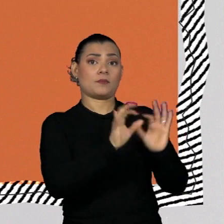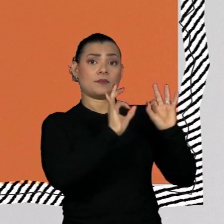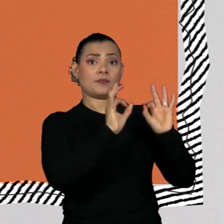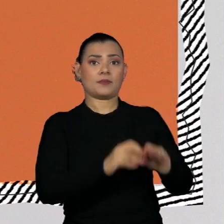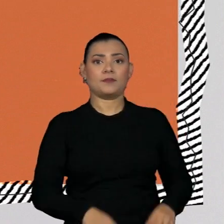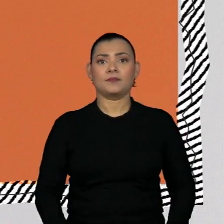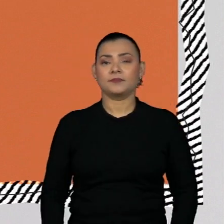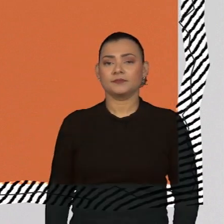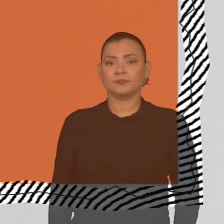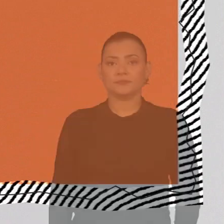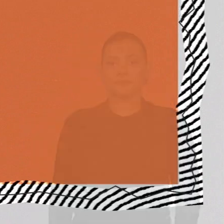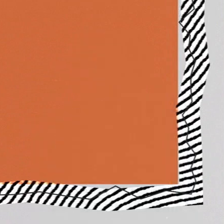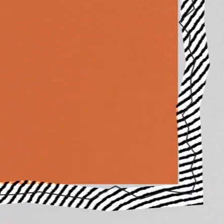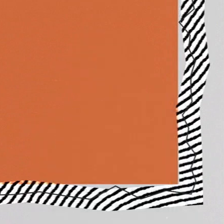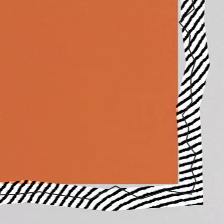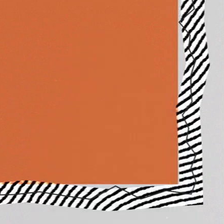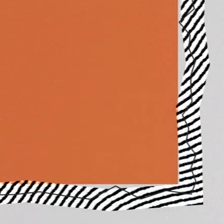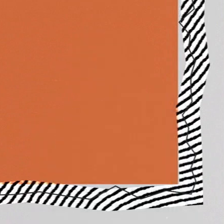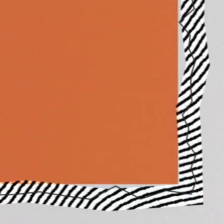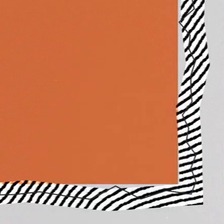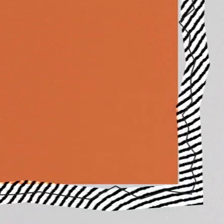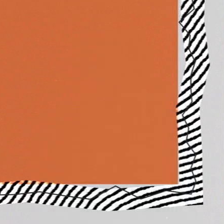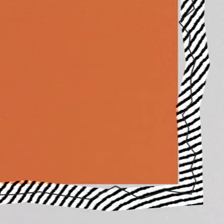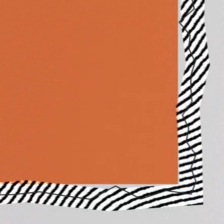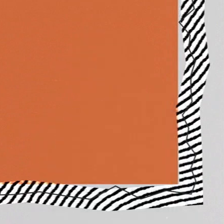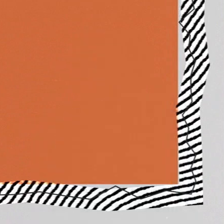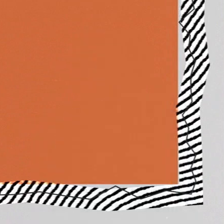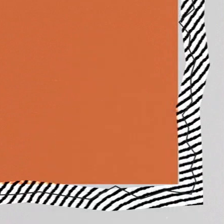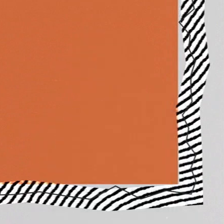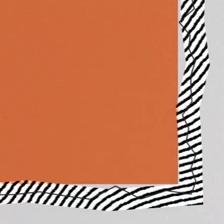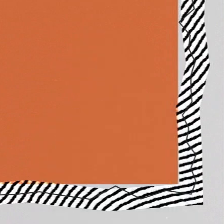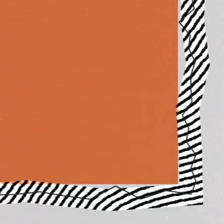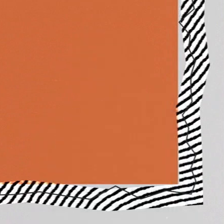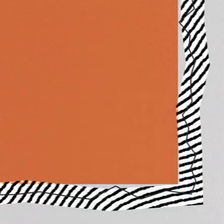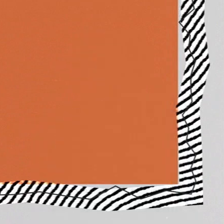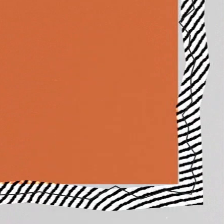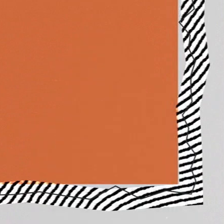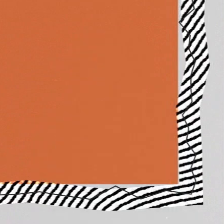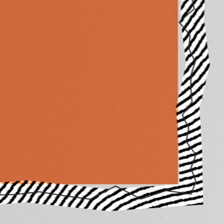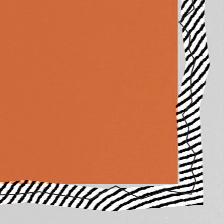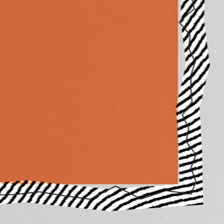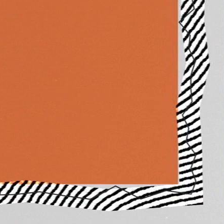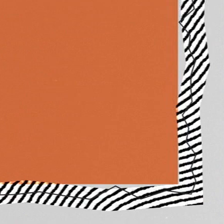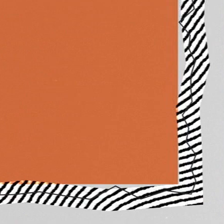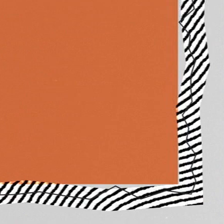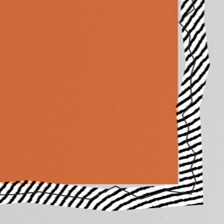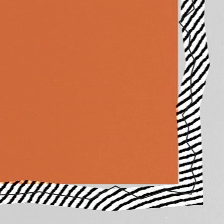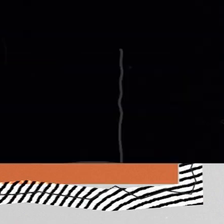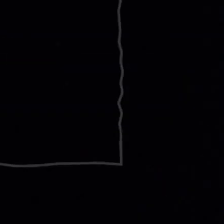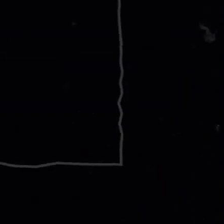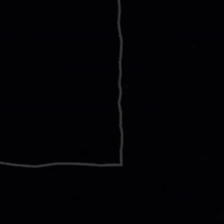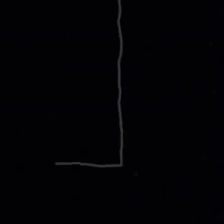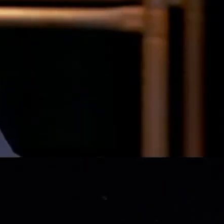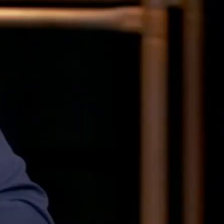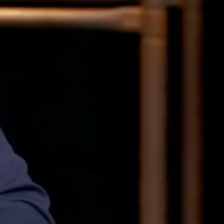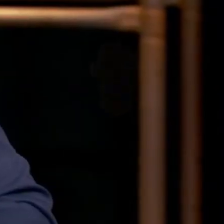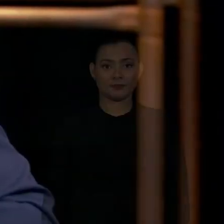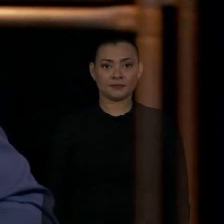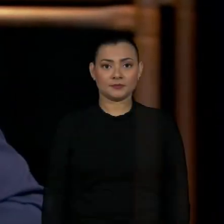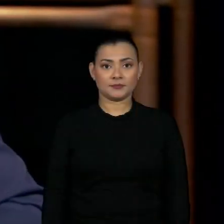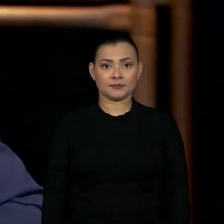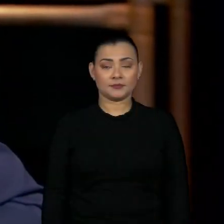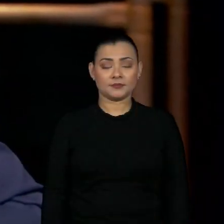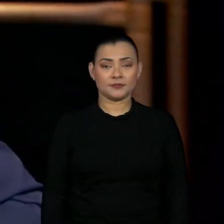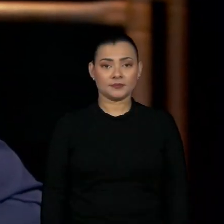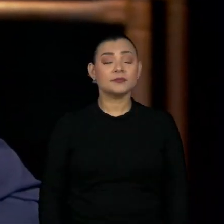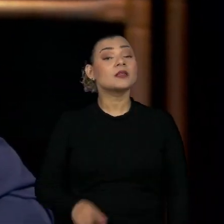irresponsável. Irresponsável não, porque aí você me ofende. Como é que a gente chama uma pessoa que gasta tudo que não tem? Uma pessoa que precisa de aumento. O que você pensa